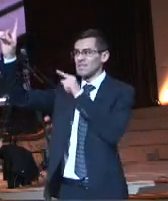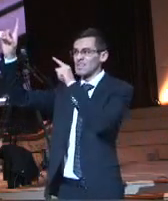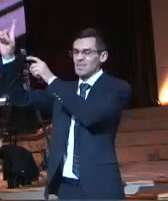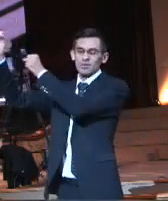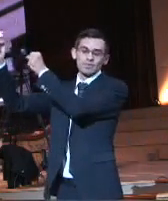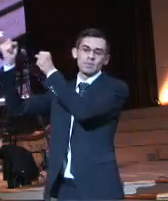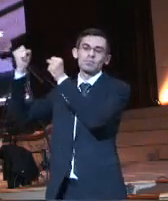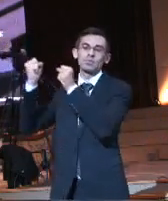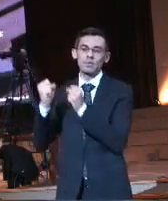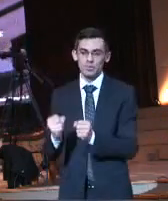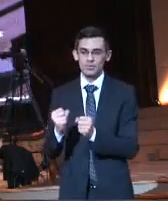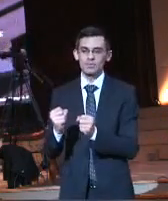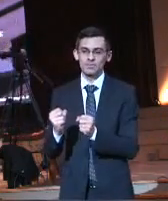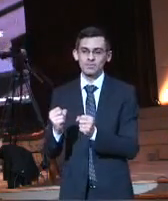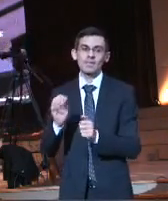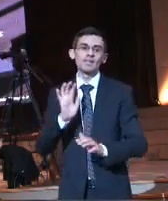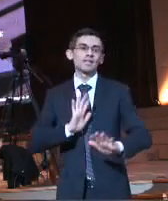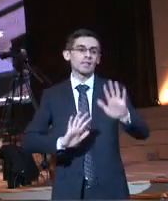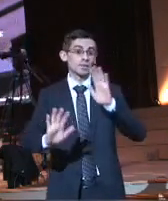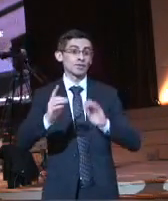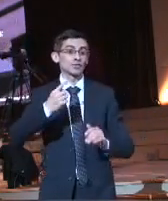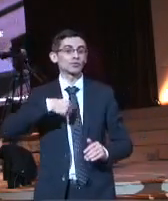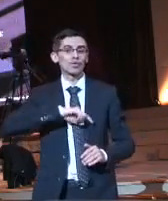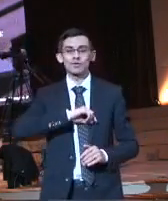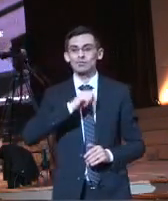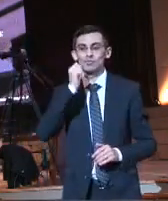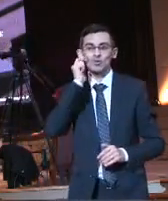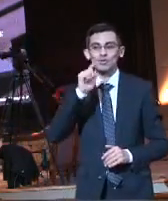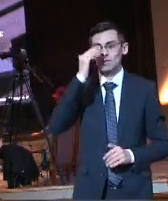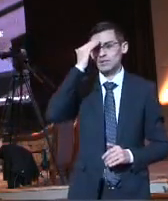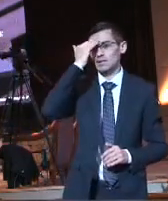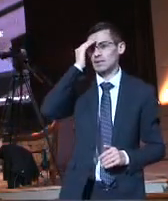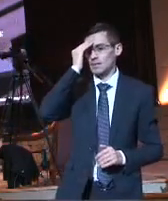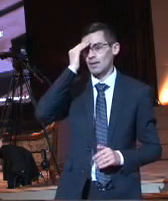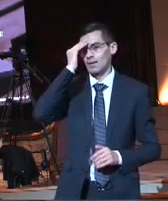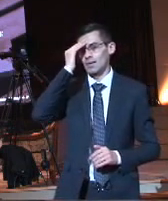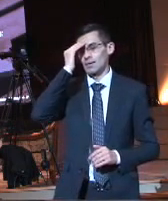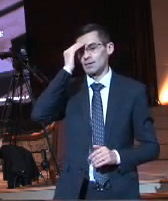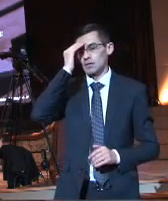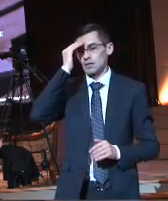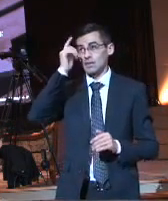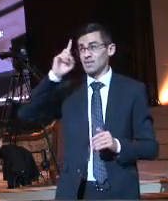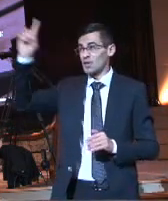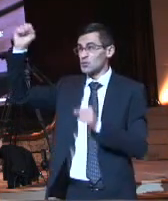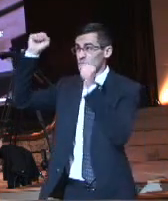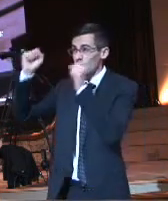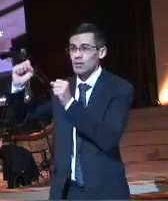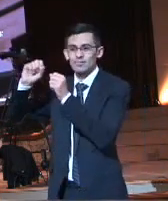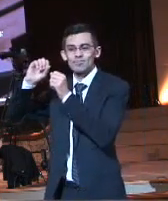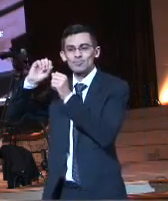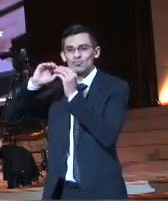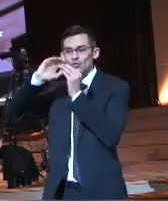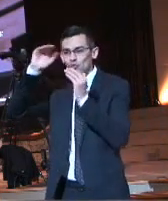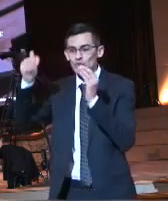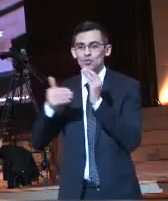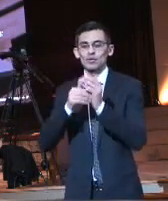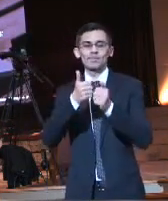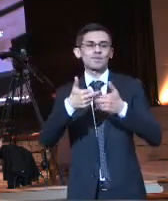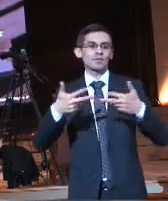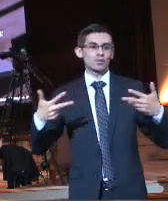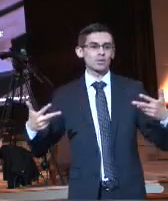E sabe, às vezes a gente não consegue entender que Deus pode intervir em todas as circunstâncias da nossa vida,